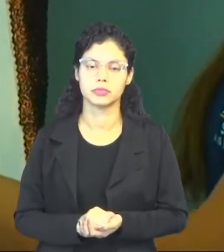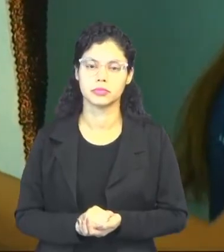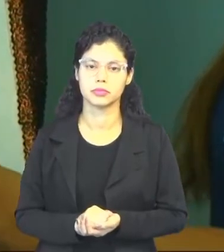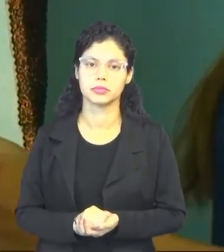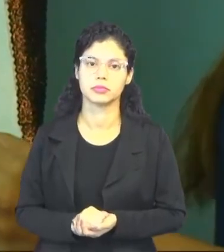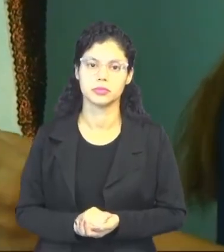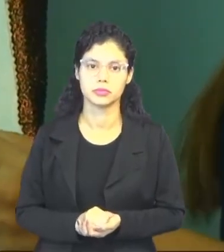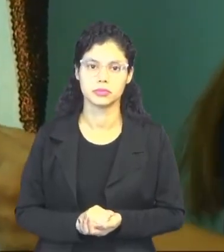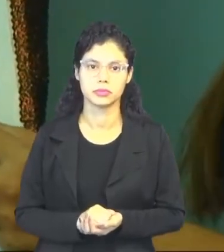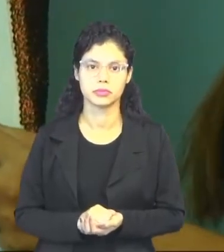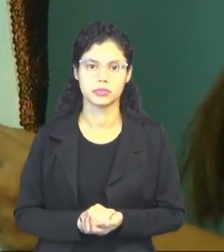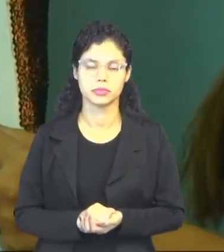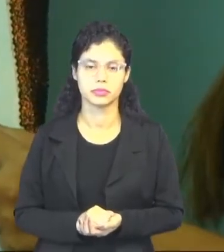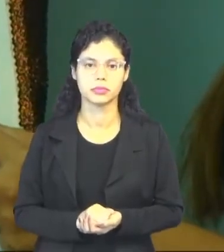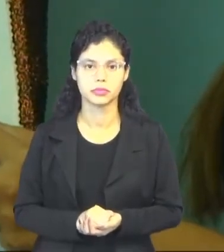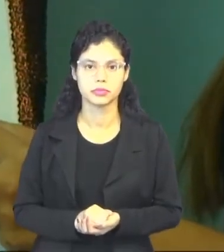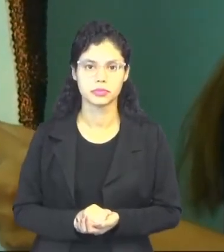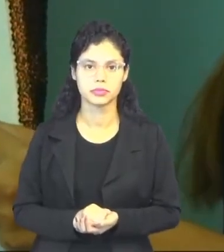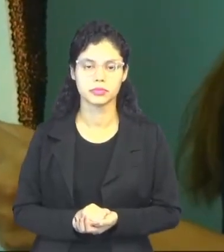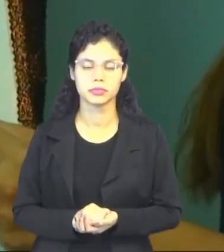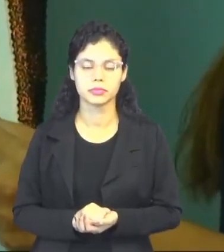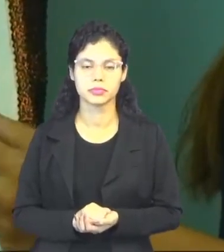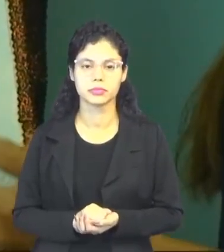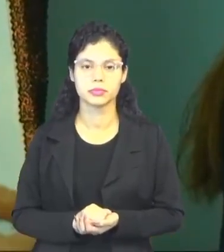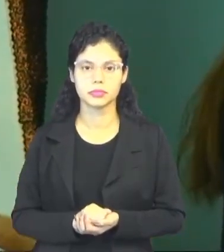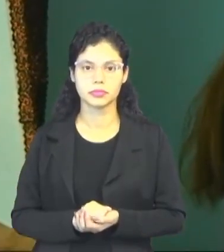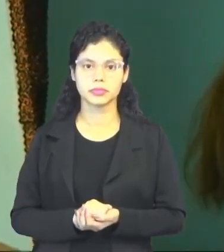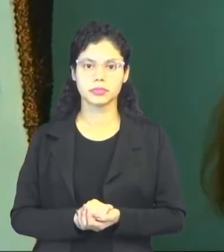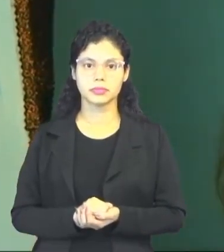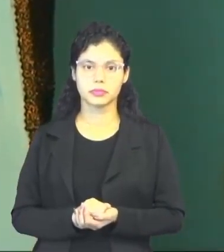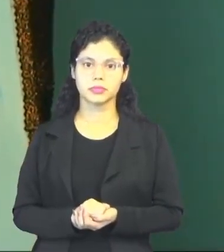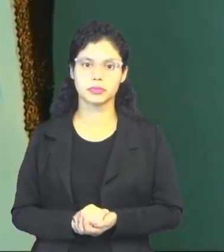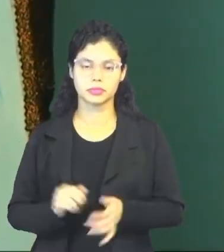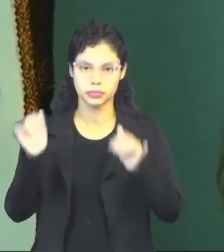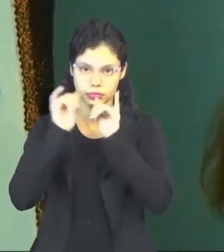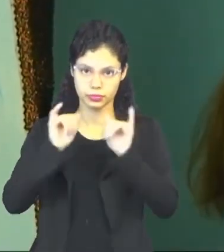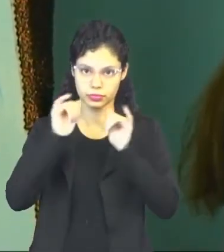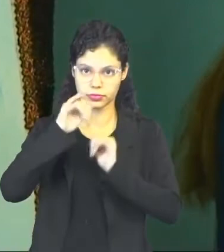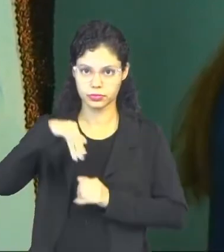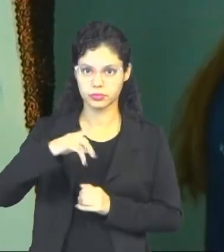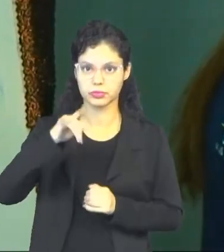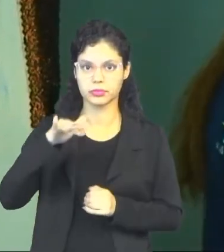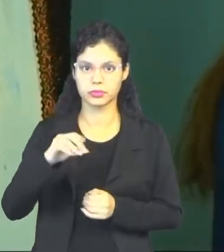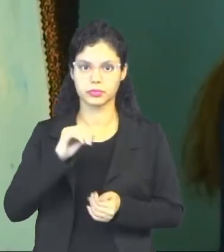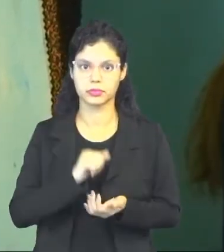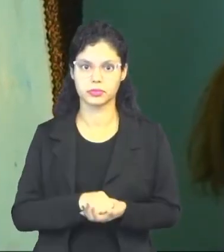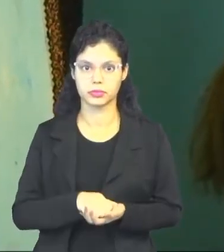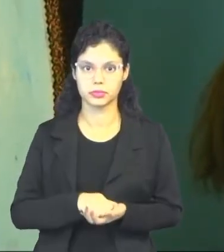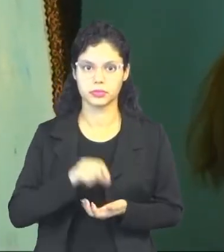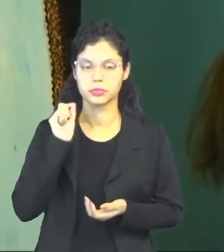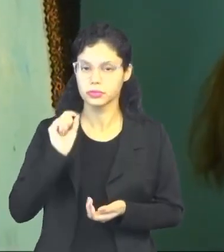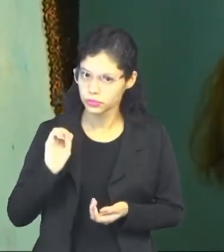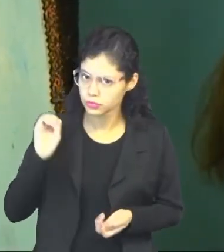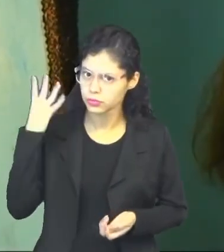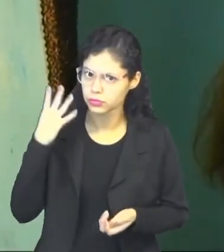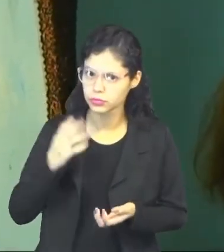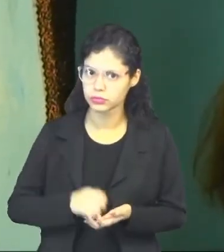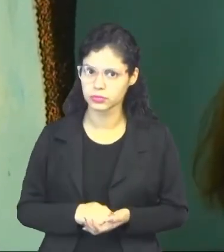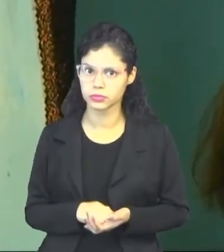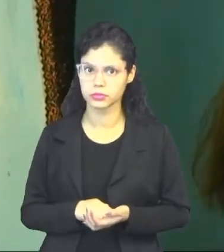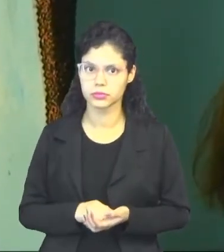informação aqui, quem são os personagens. A informação implícita, poderia dizer assim, ó, o que aconteceu?